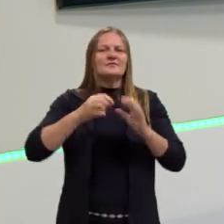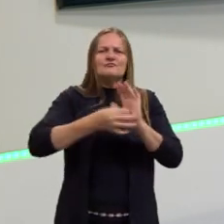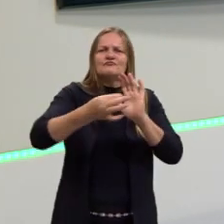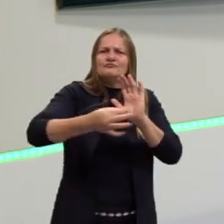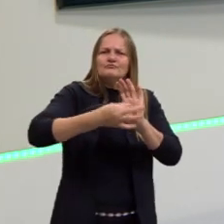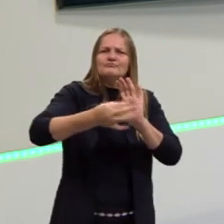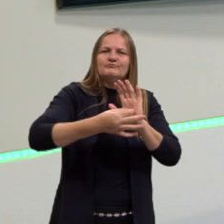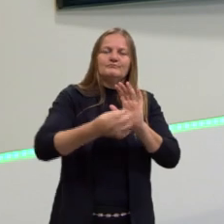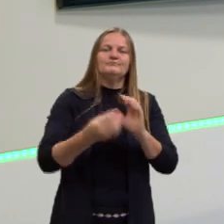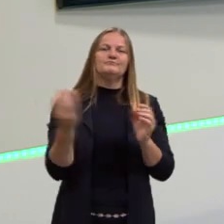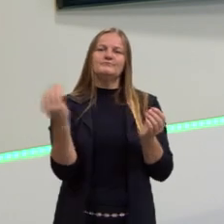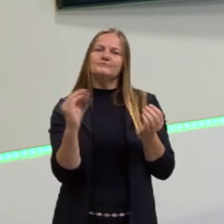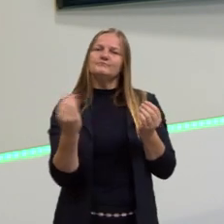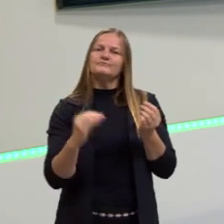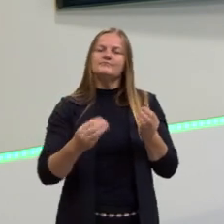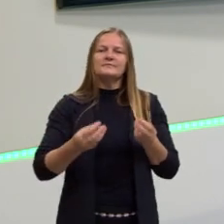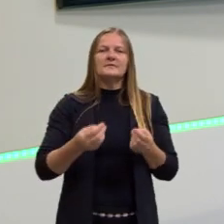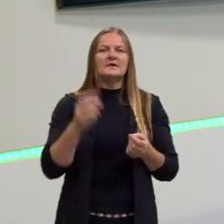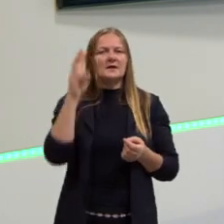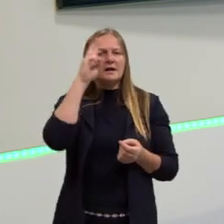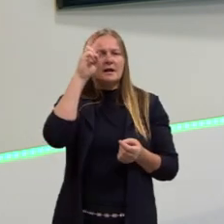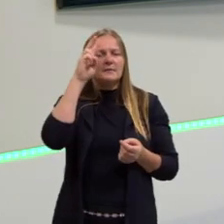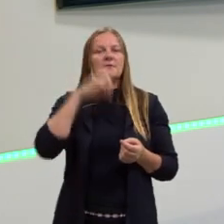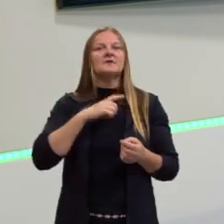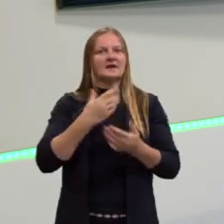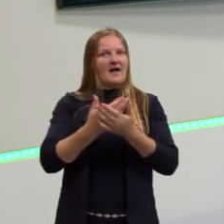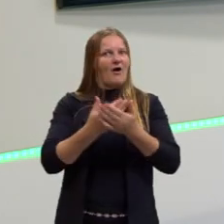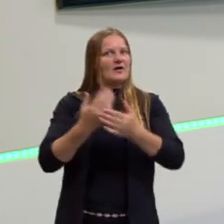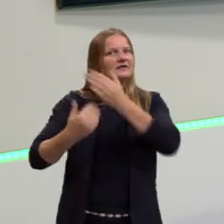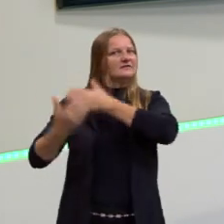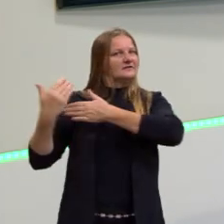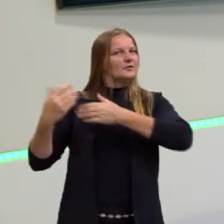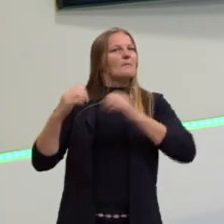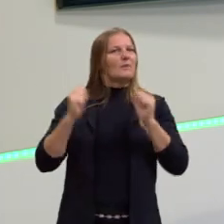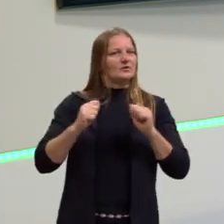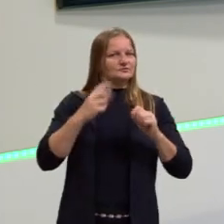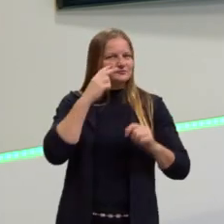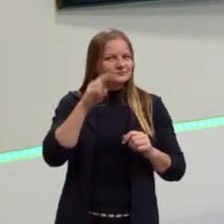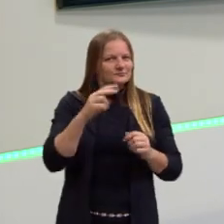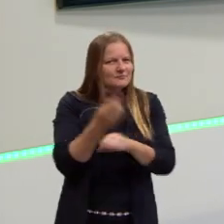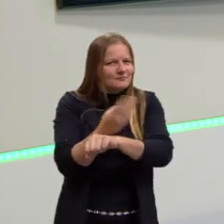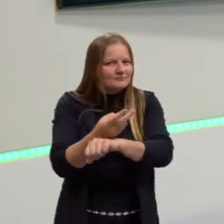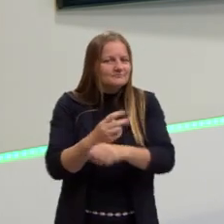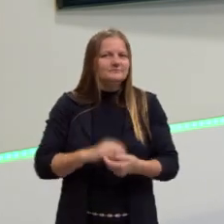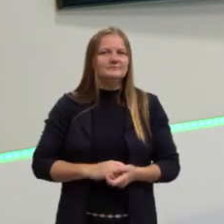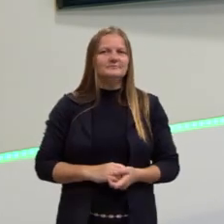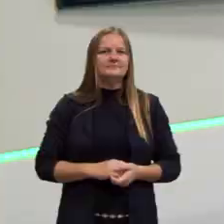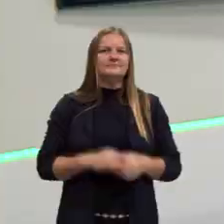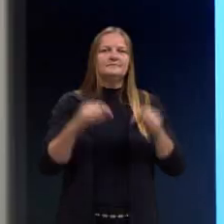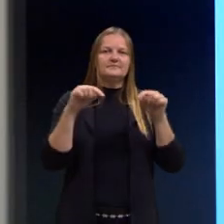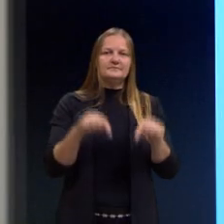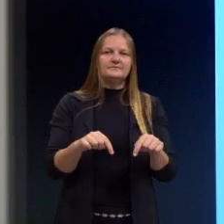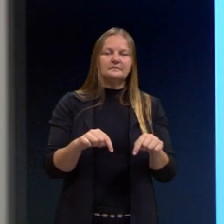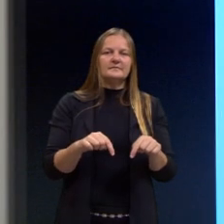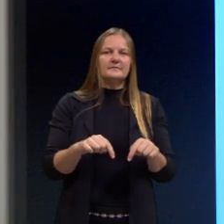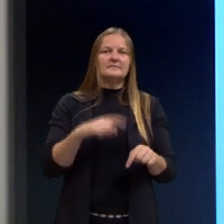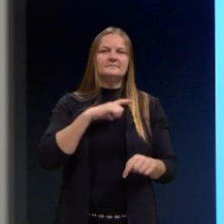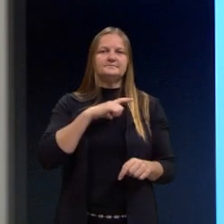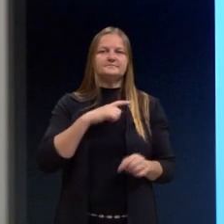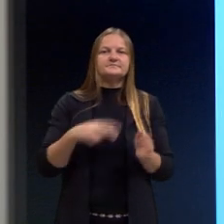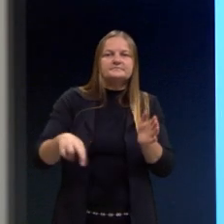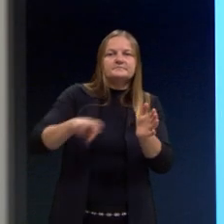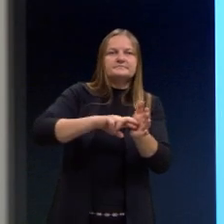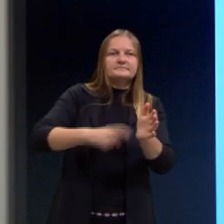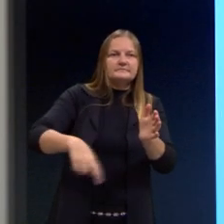argumentos tudo isso Relembrando tem nas aulas anteriores certo e aqui a gente vai